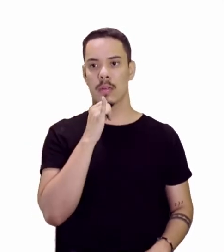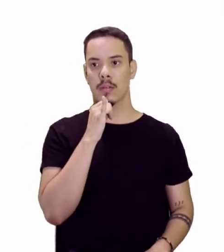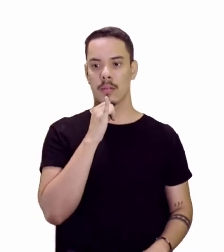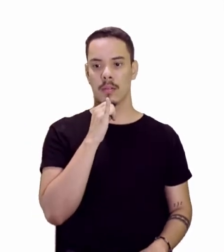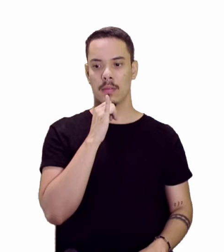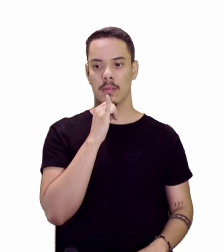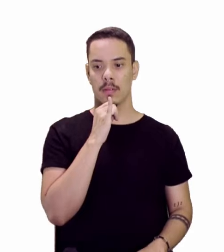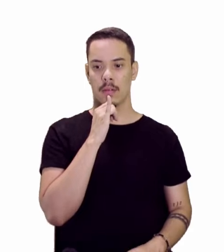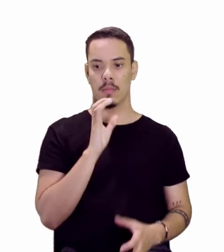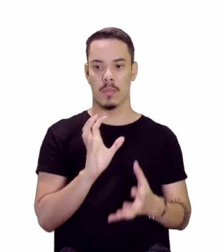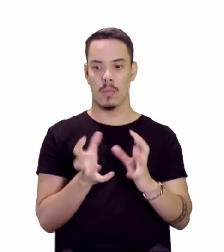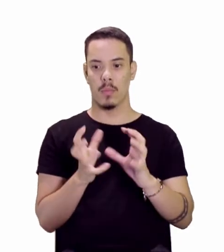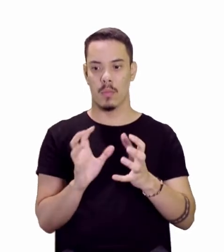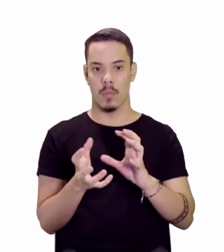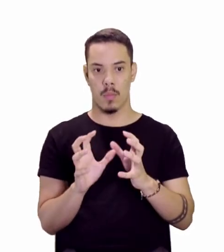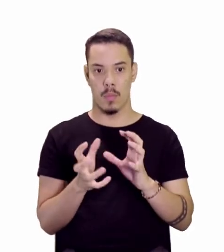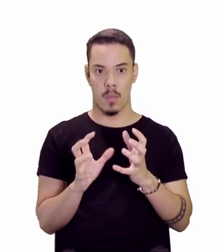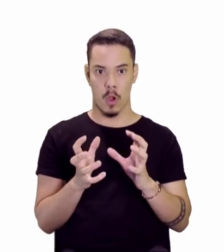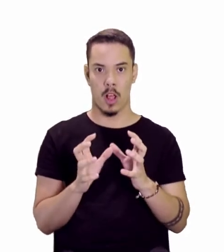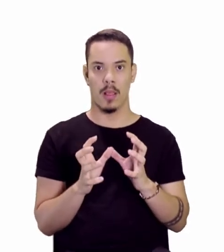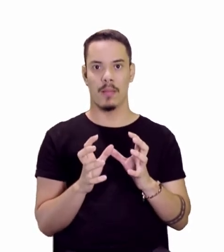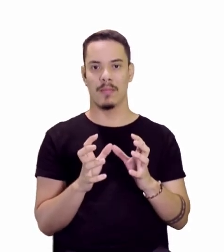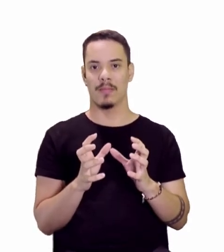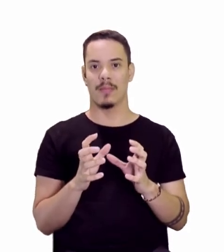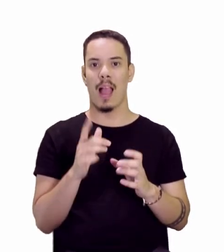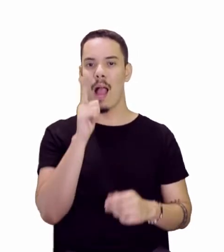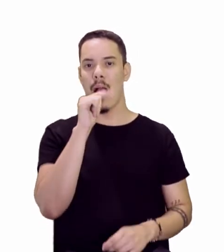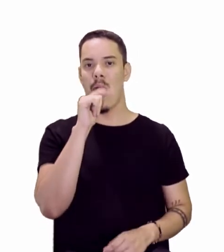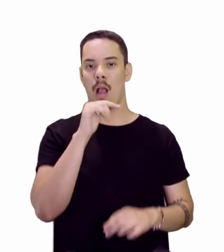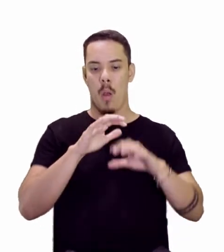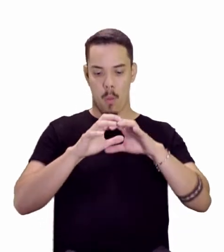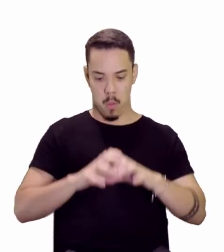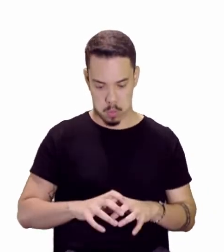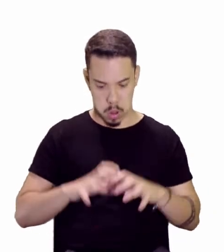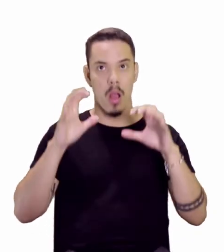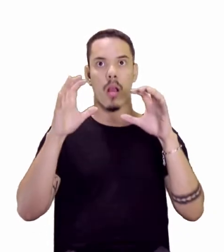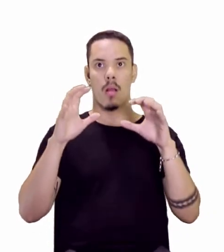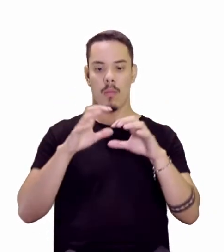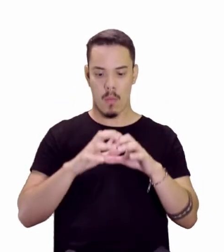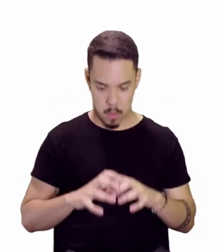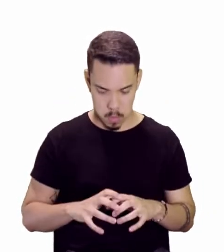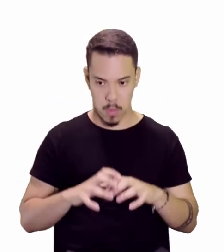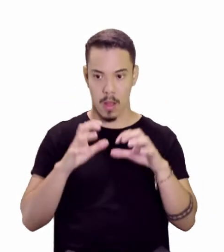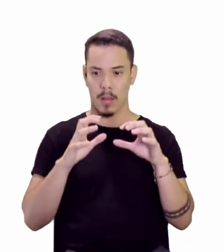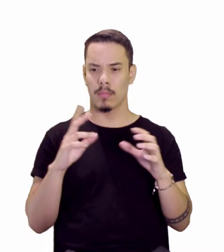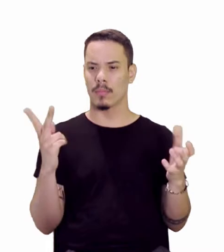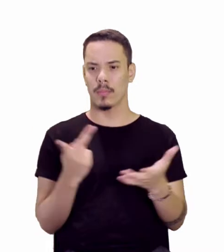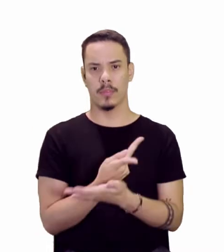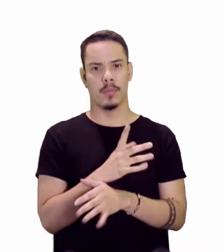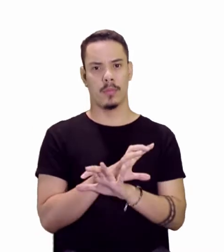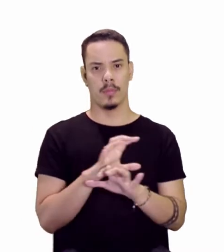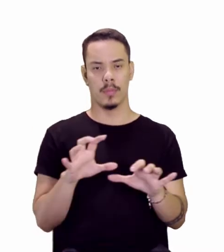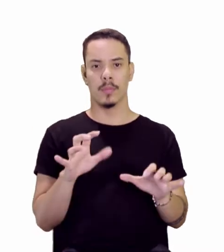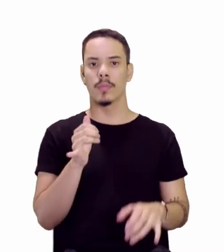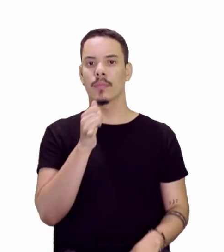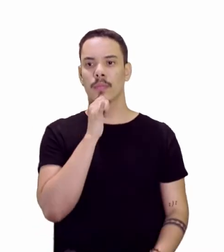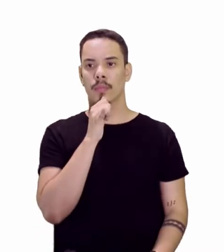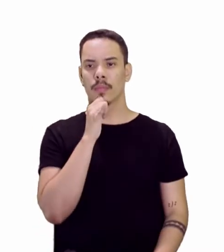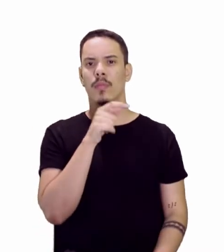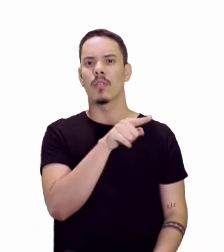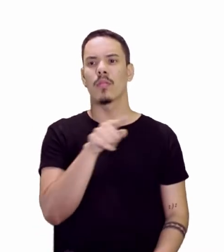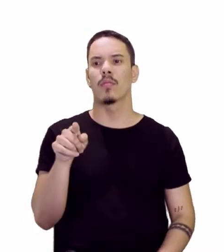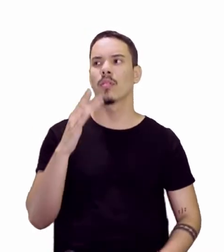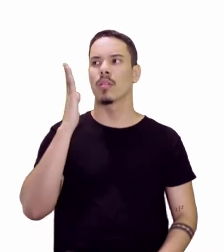exemplo, tá brincando na água, você afunda lá, ela volta para cima. Eu vi dessa uma vez, acho que eles... você sabe assim que o